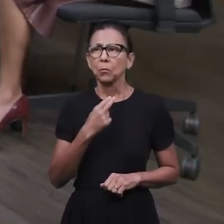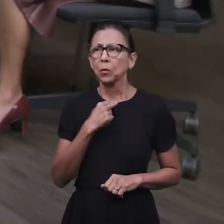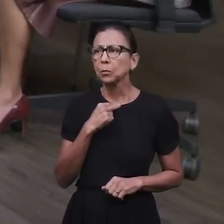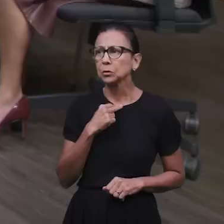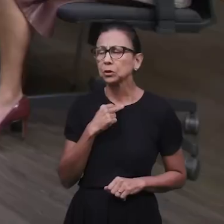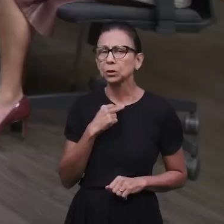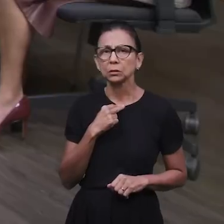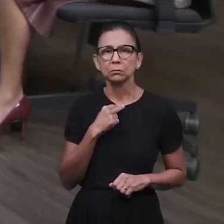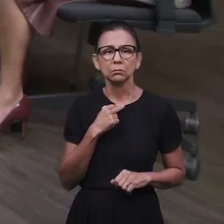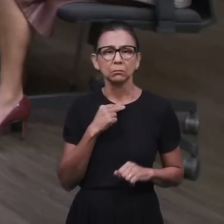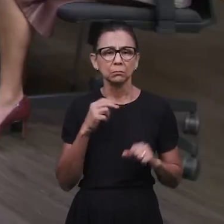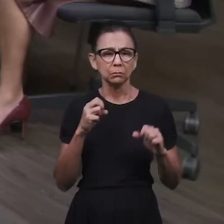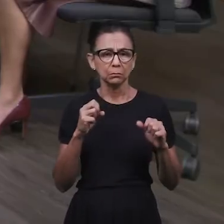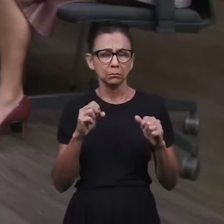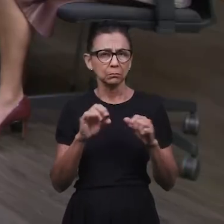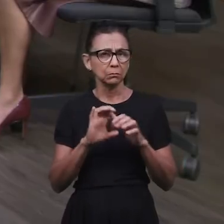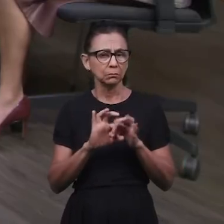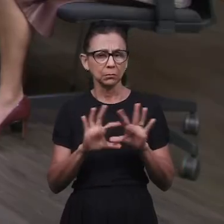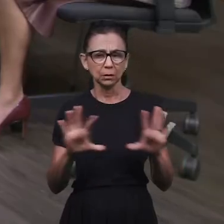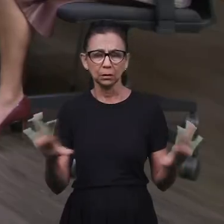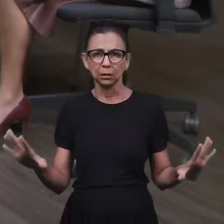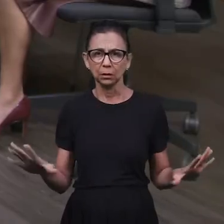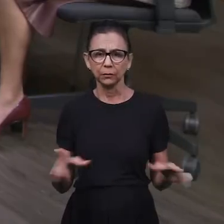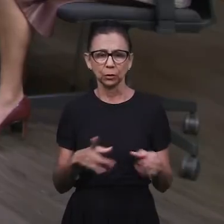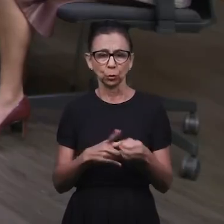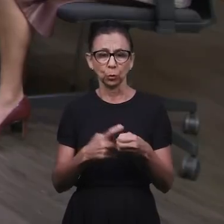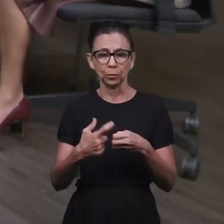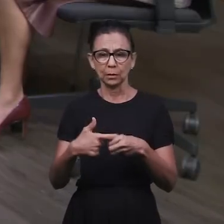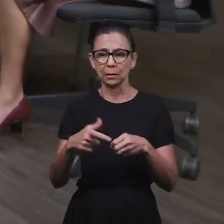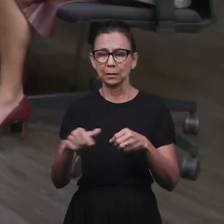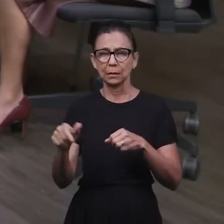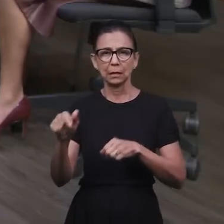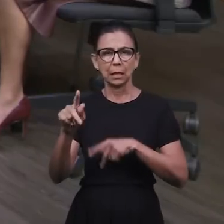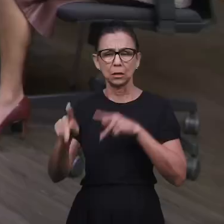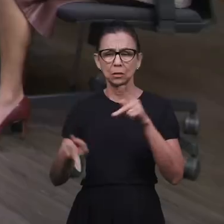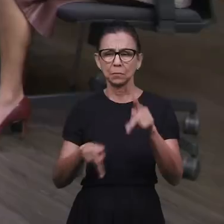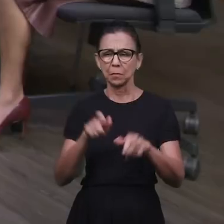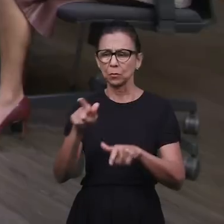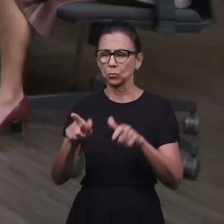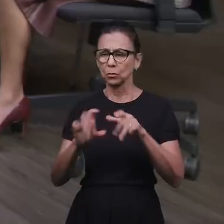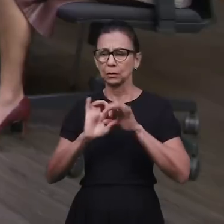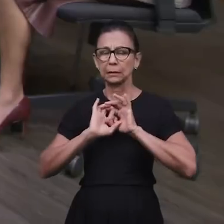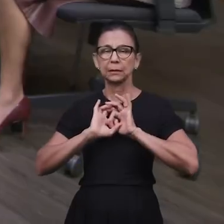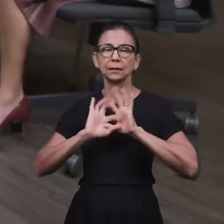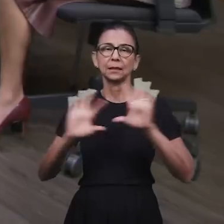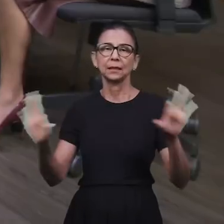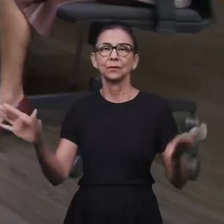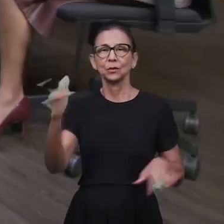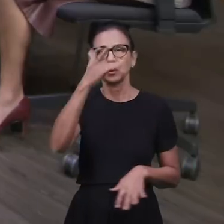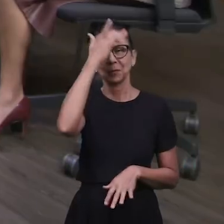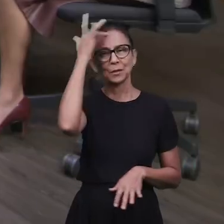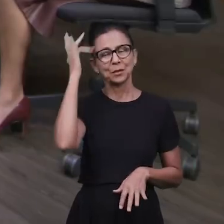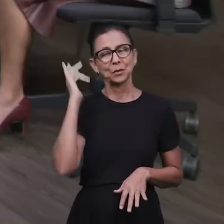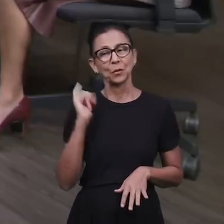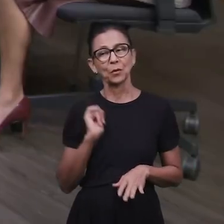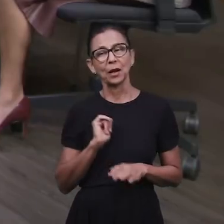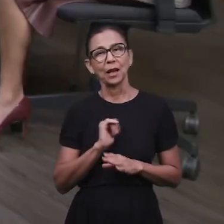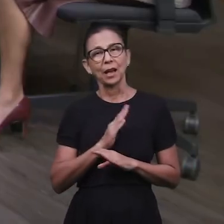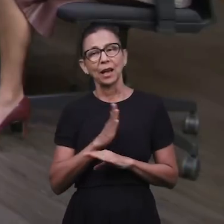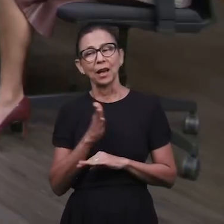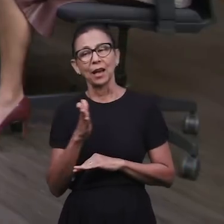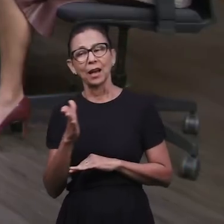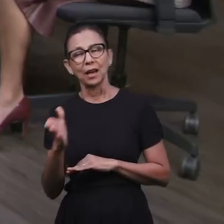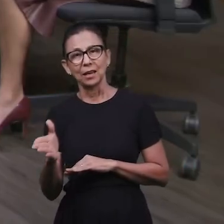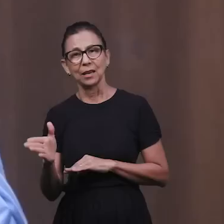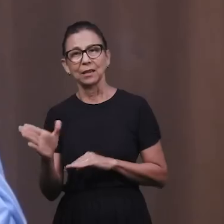intuito. Quando um dia nós aceitamos o nosso Salvador, nós viemos debaixo desta mesma legenda. Agora